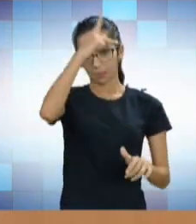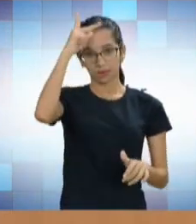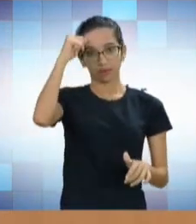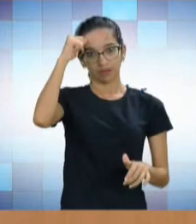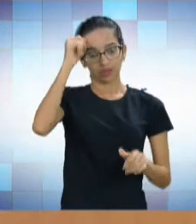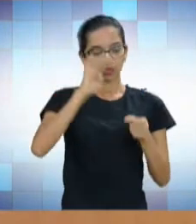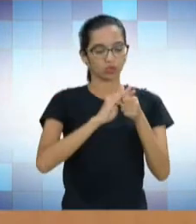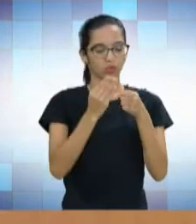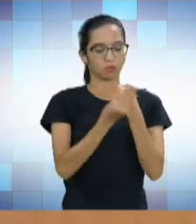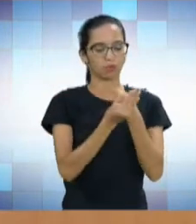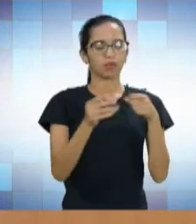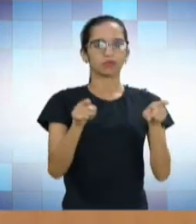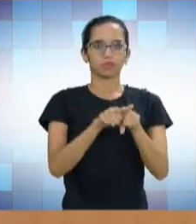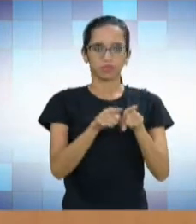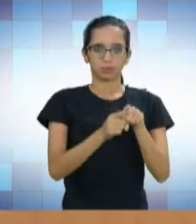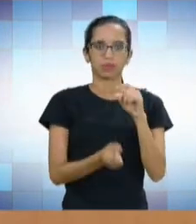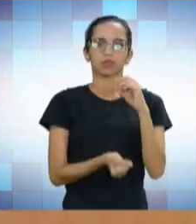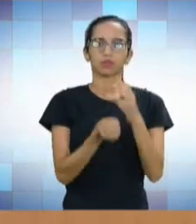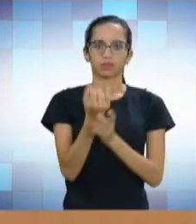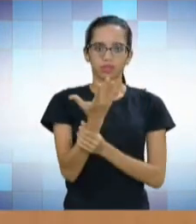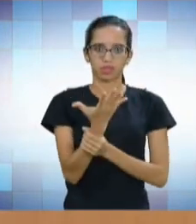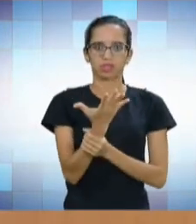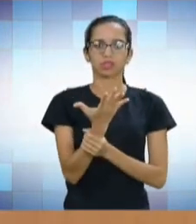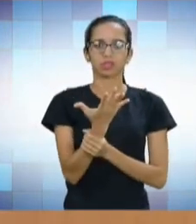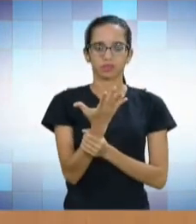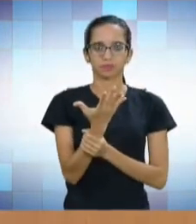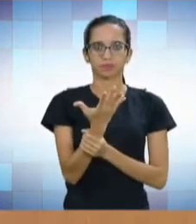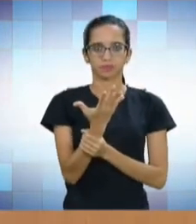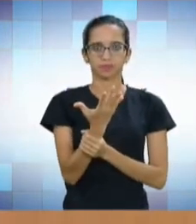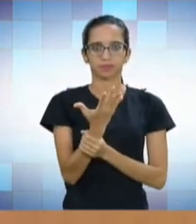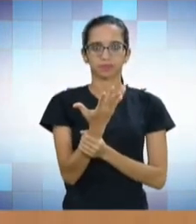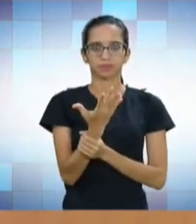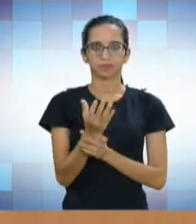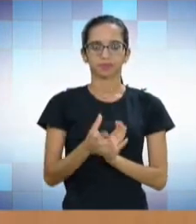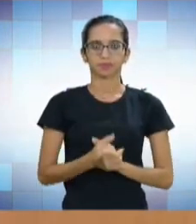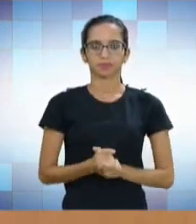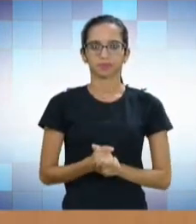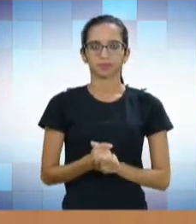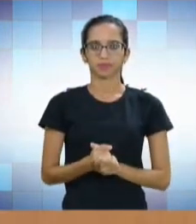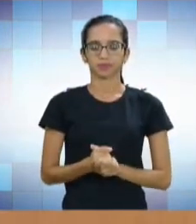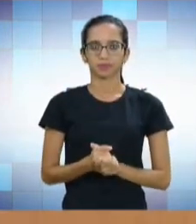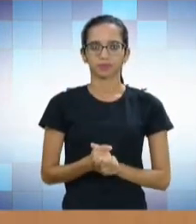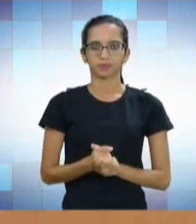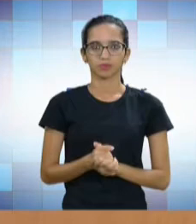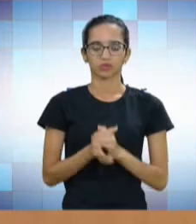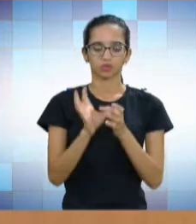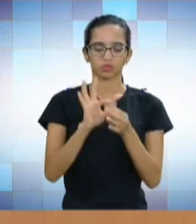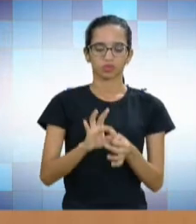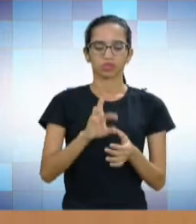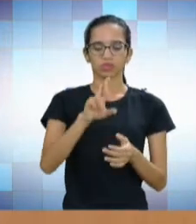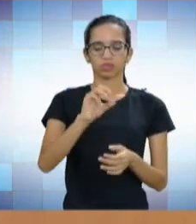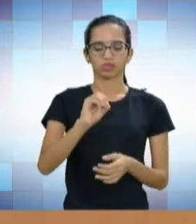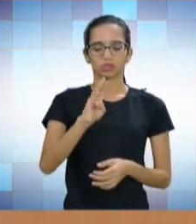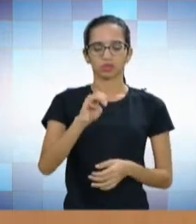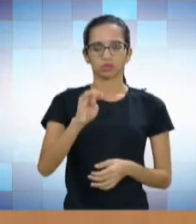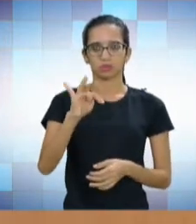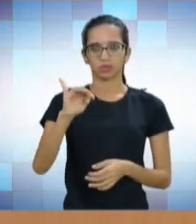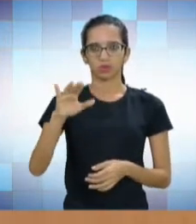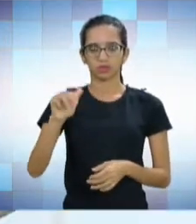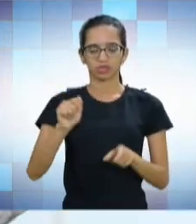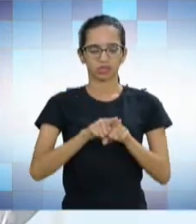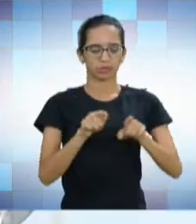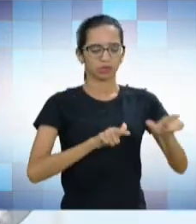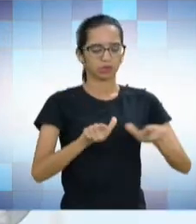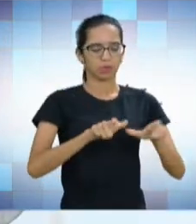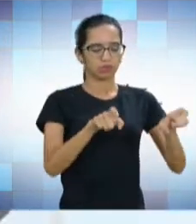nos bairros nós vamos levar também para os bairros a partir da próxima edição essa questão da da robótica da